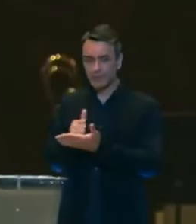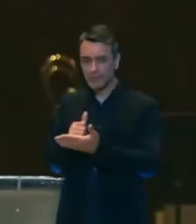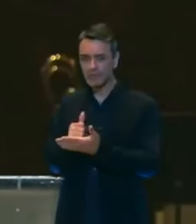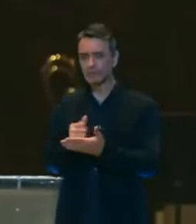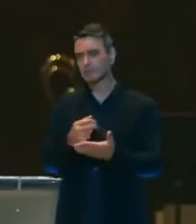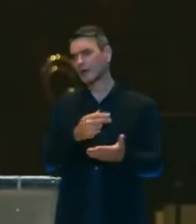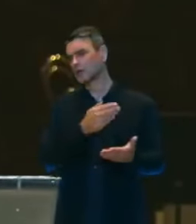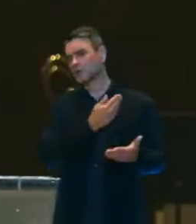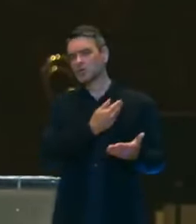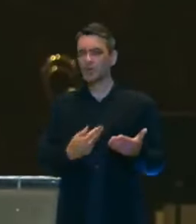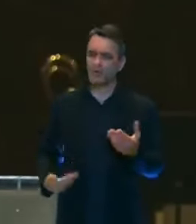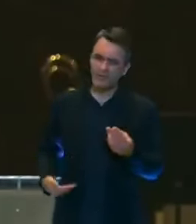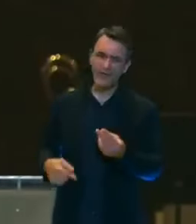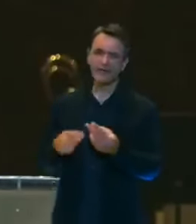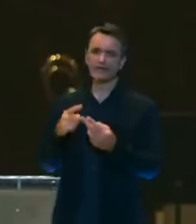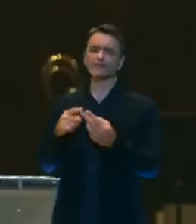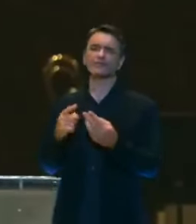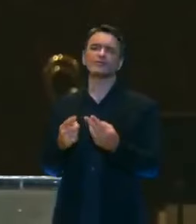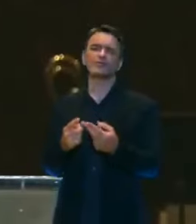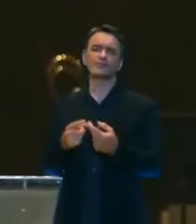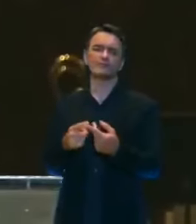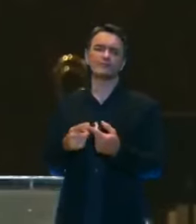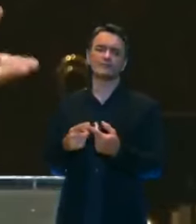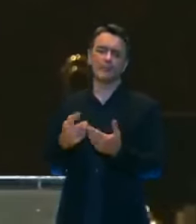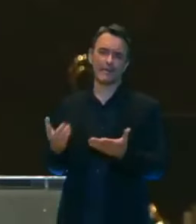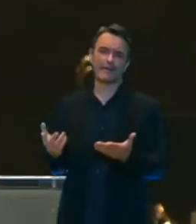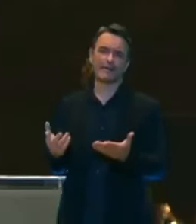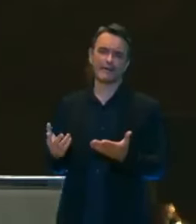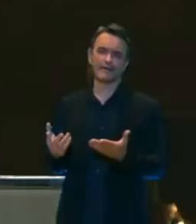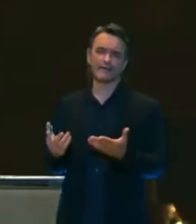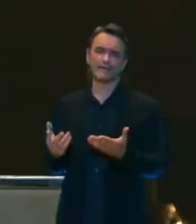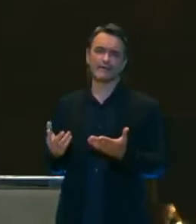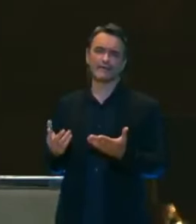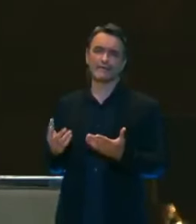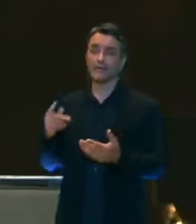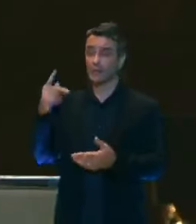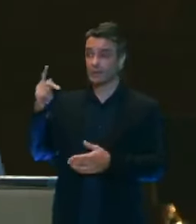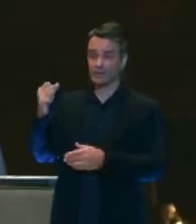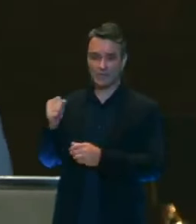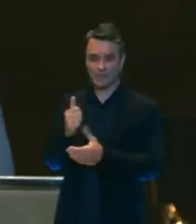governo virá com poder e o seu braço dominará, diz o texto.